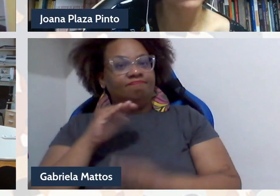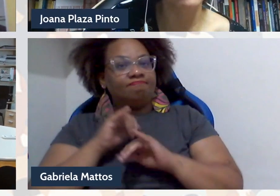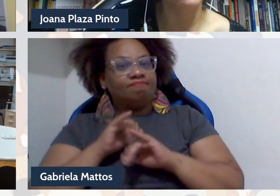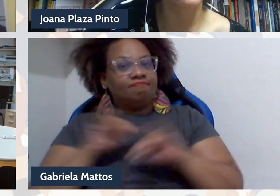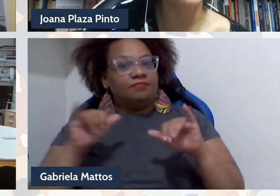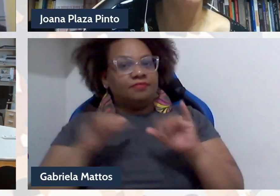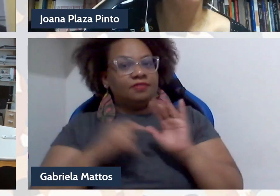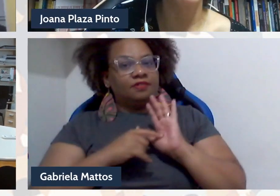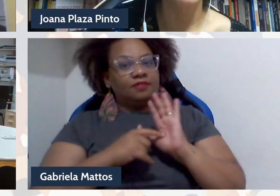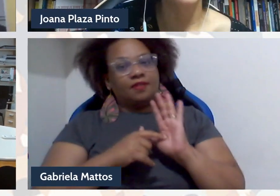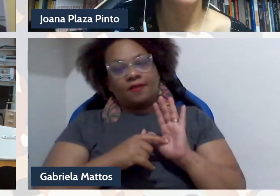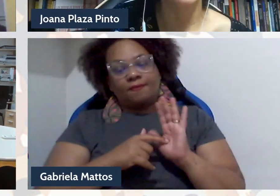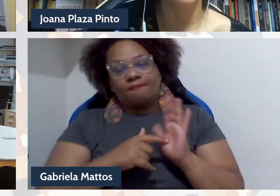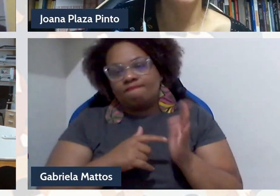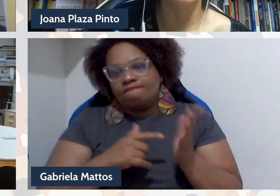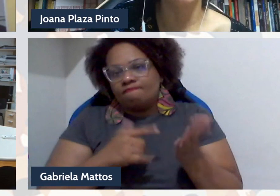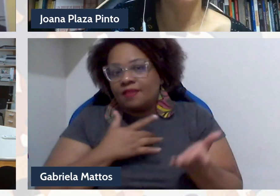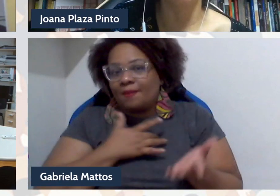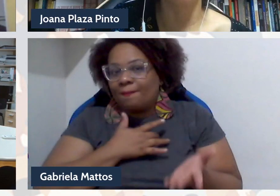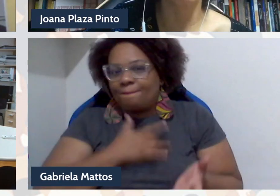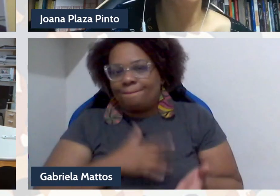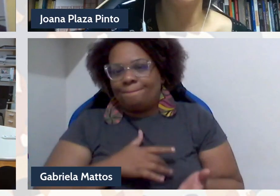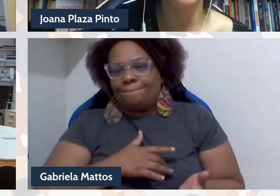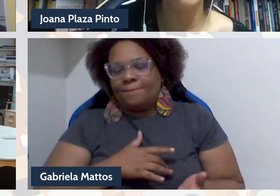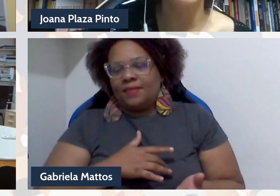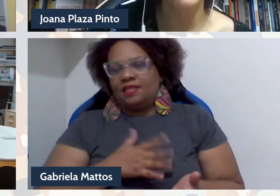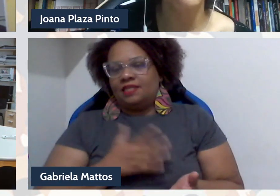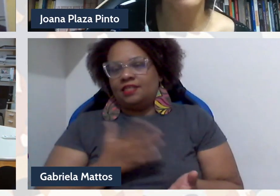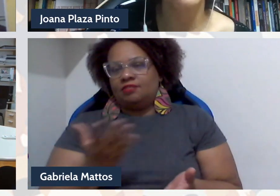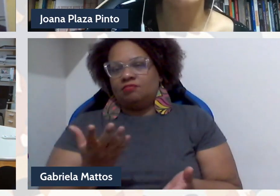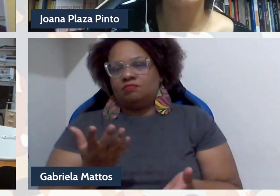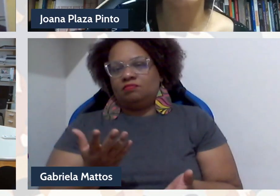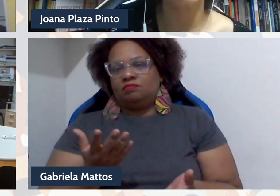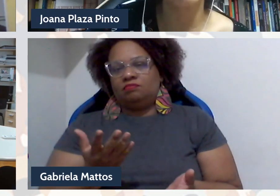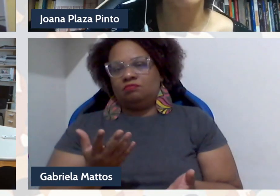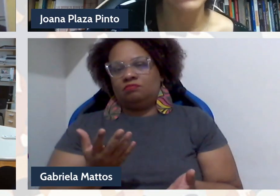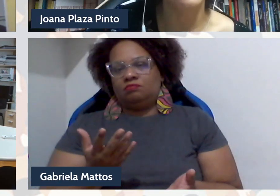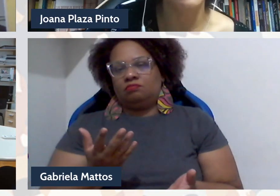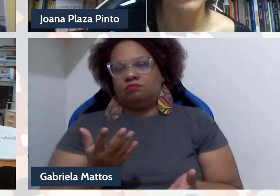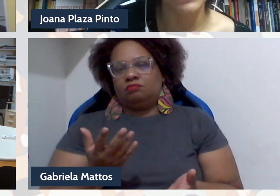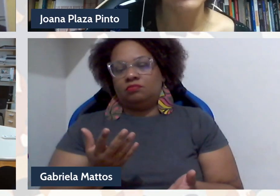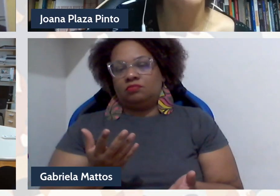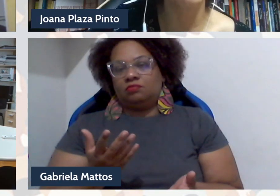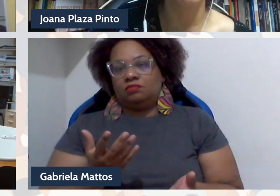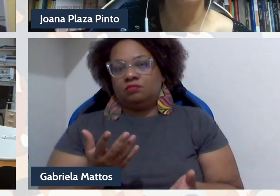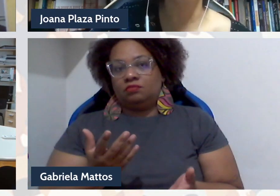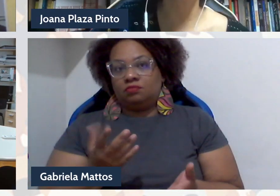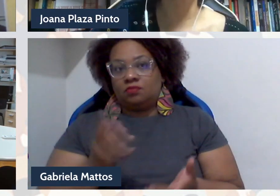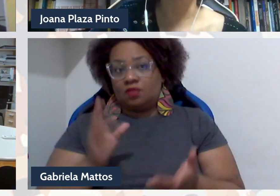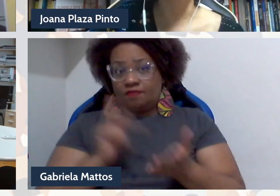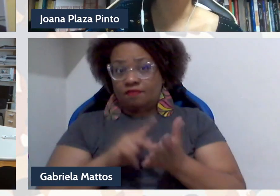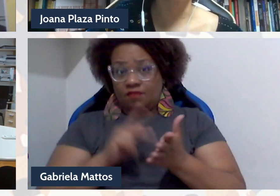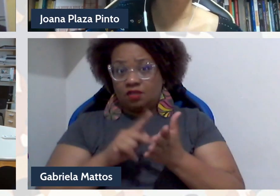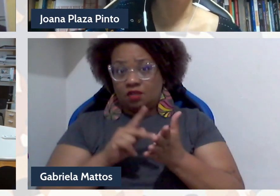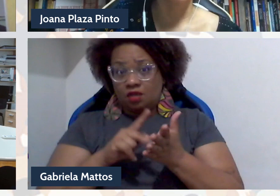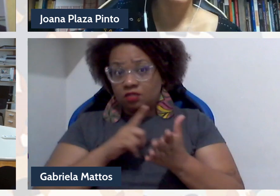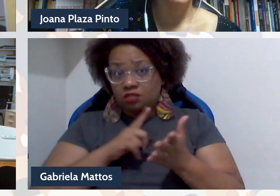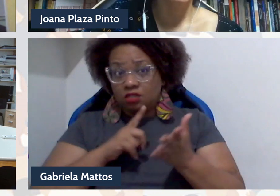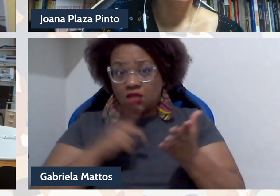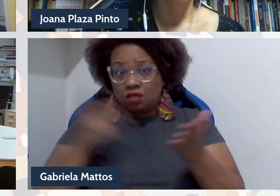uma pena que não é uma alegoria, porque é um dado, né? Então, ele é